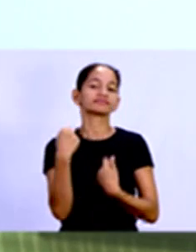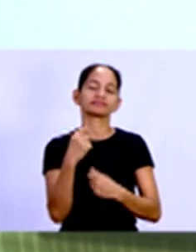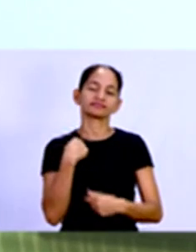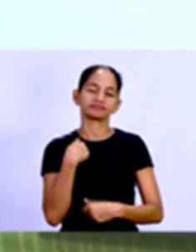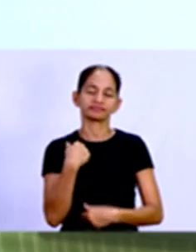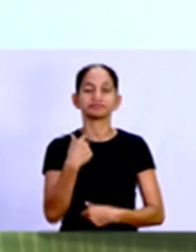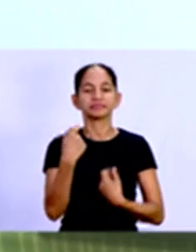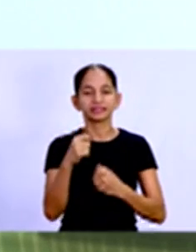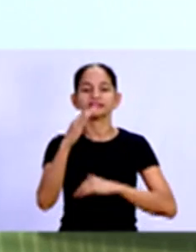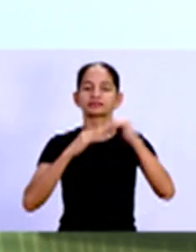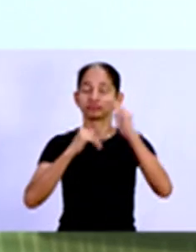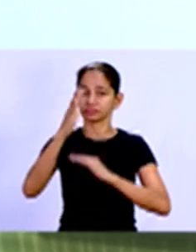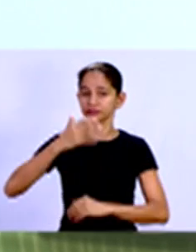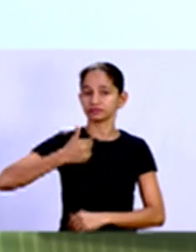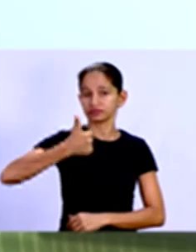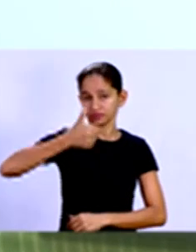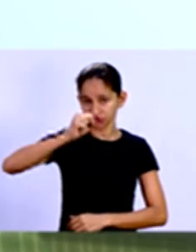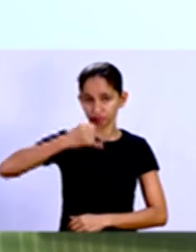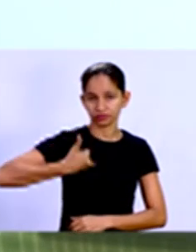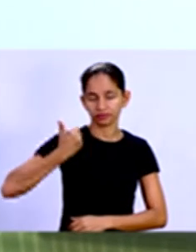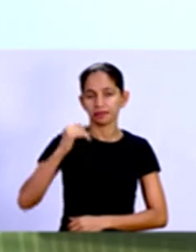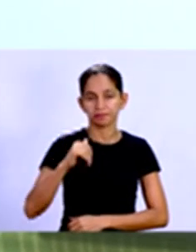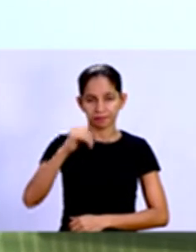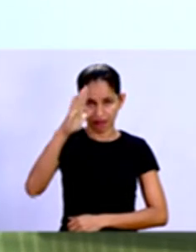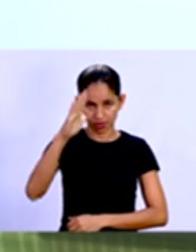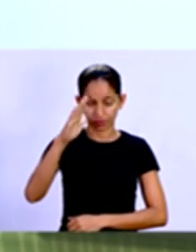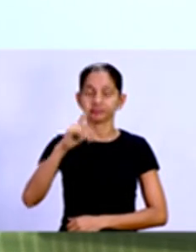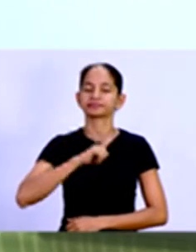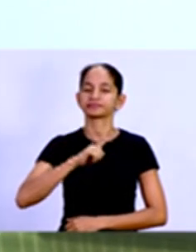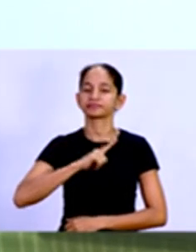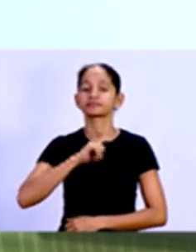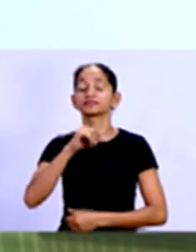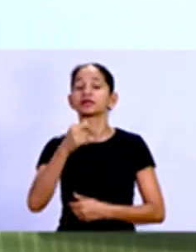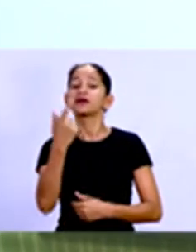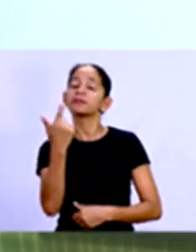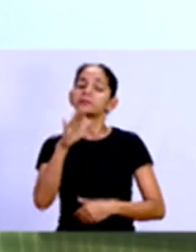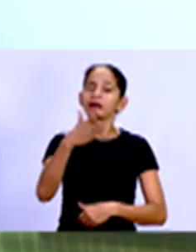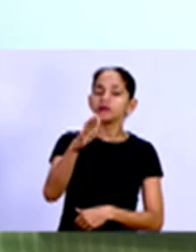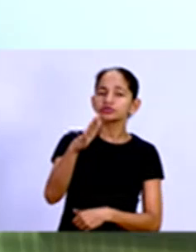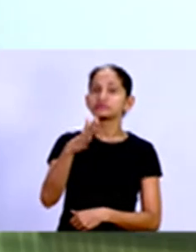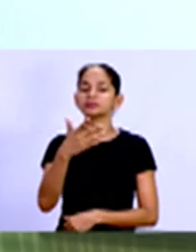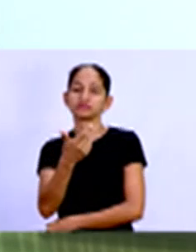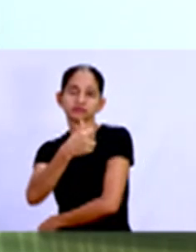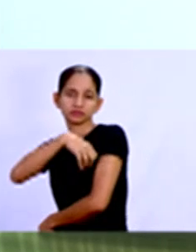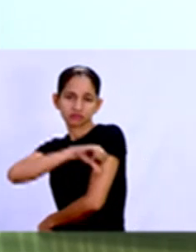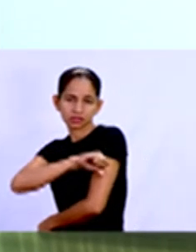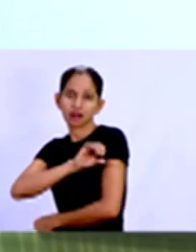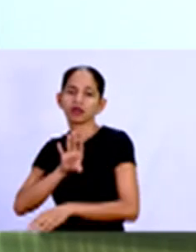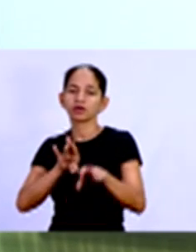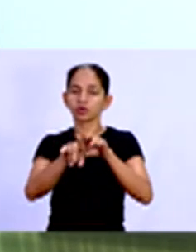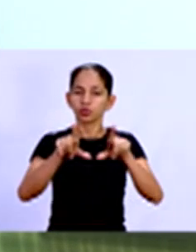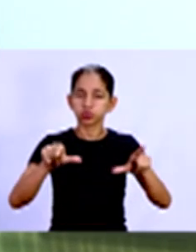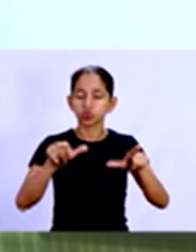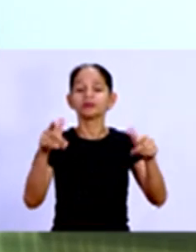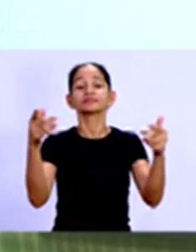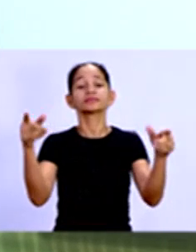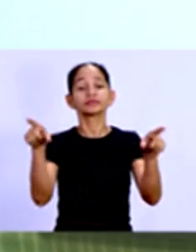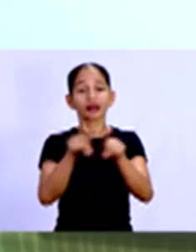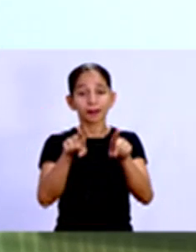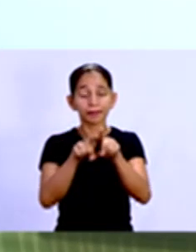ser maior de 18 anos, você precisa ter pelo menos o ensino fundamental completo e tem que